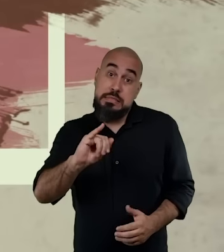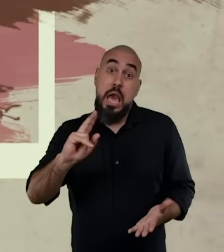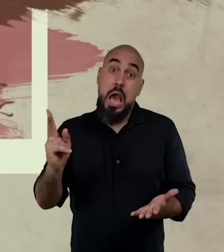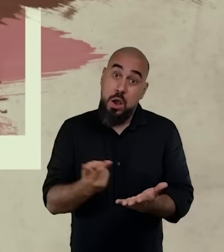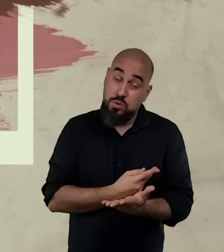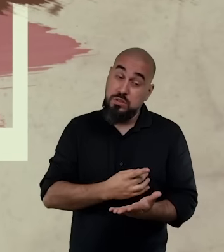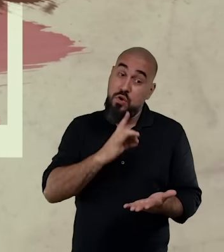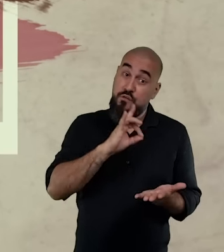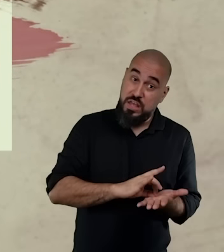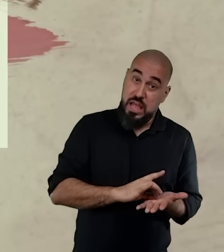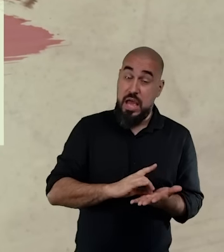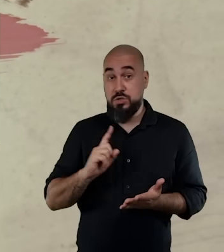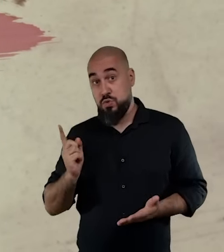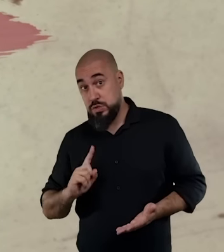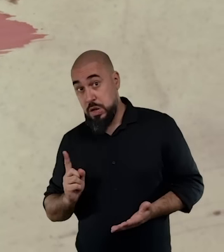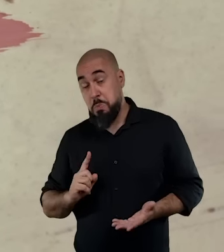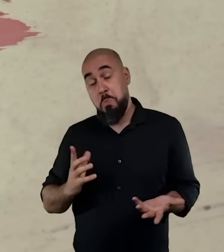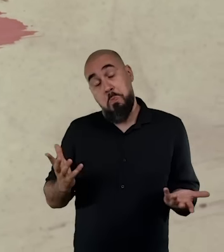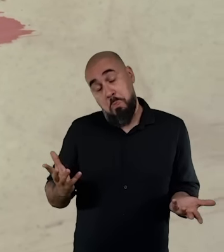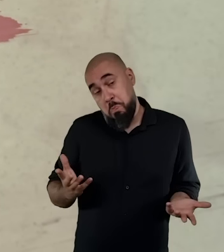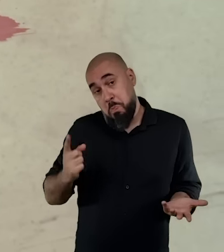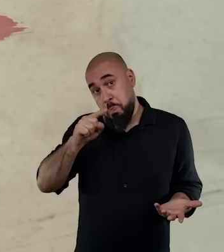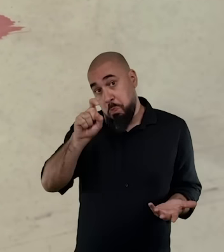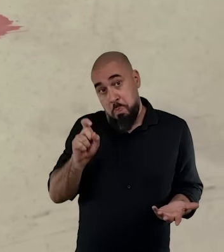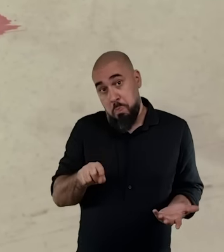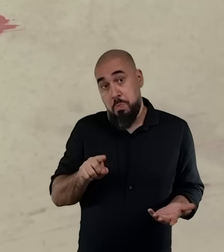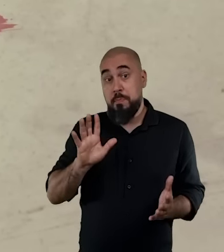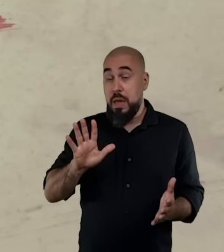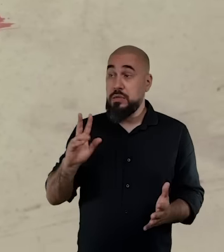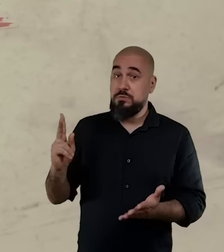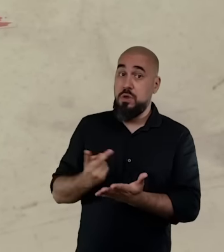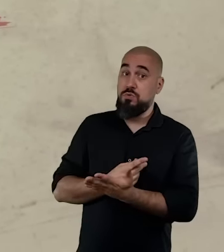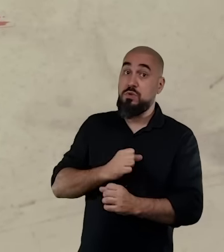de discussão, mas esse testemunho data do II século de nossa era.